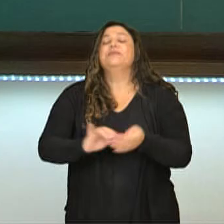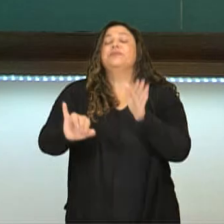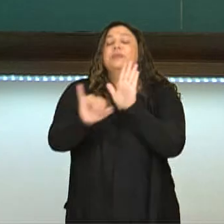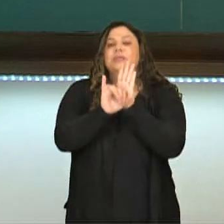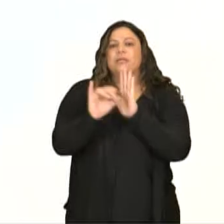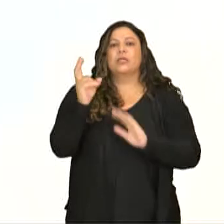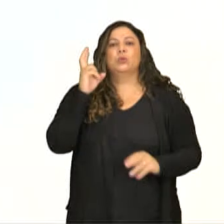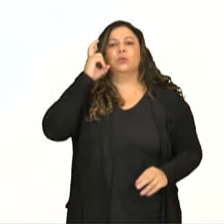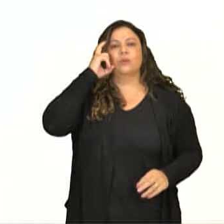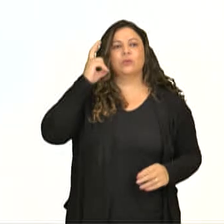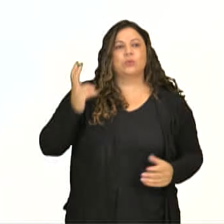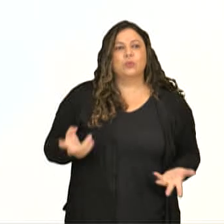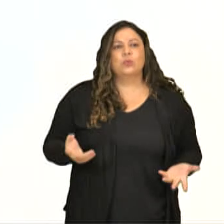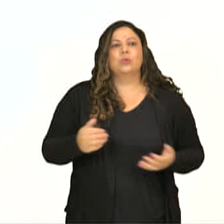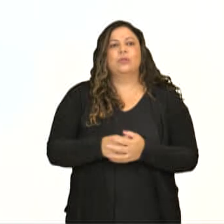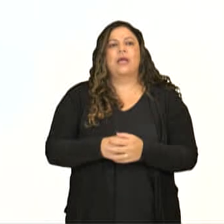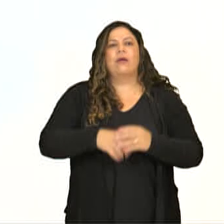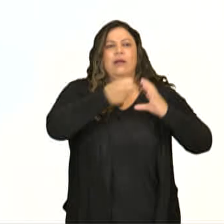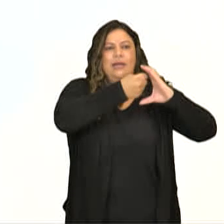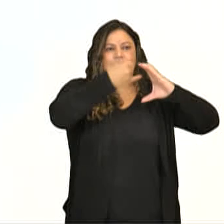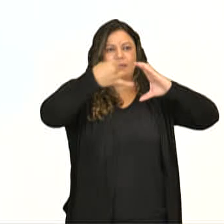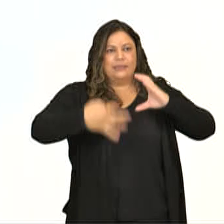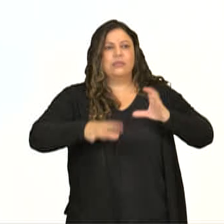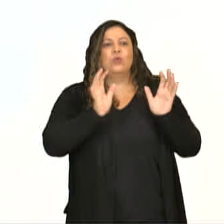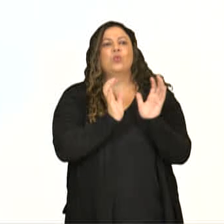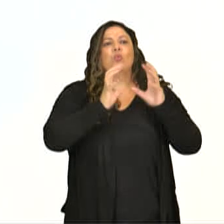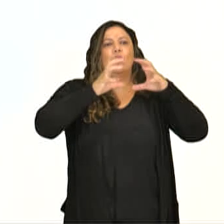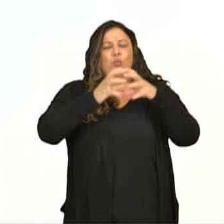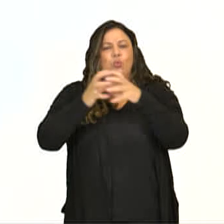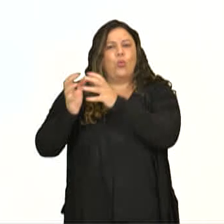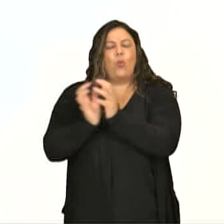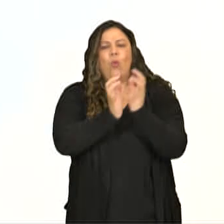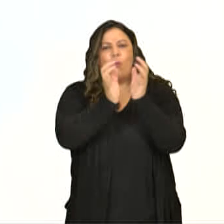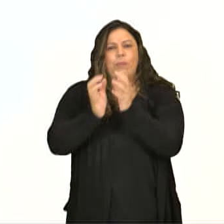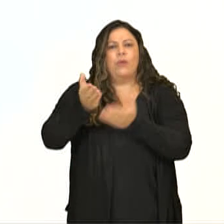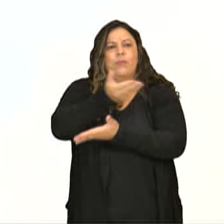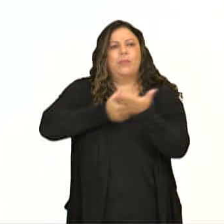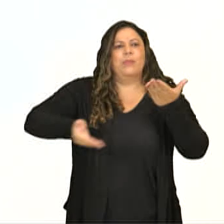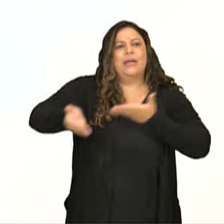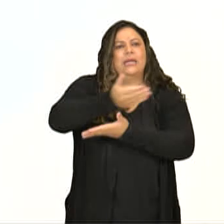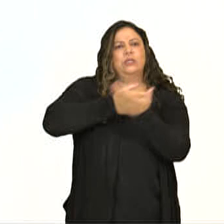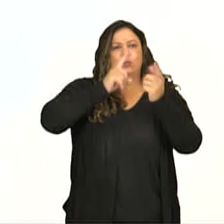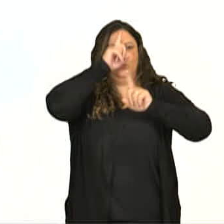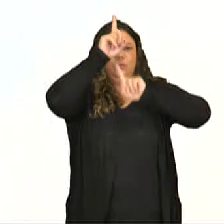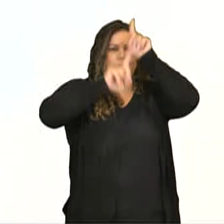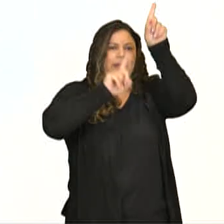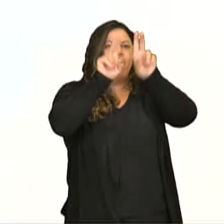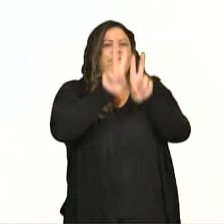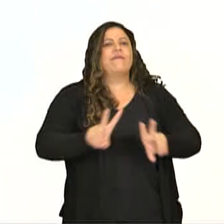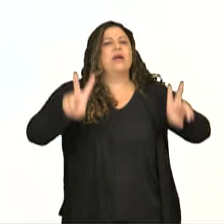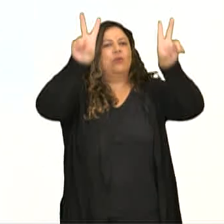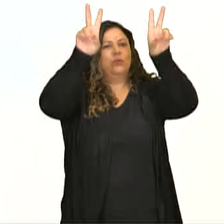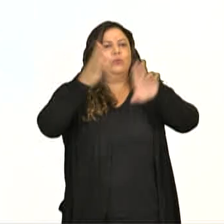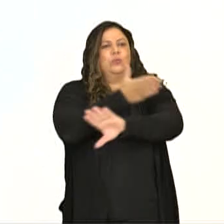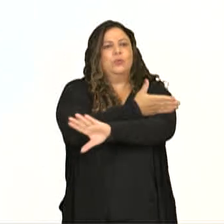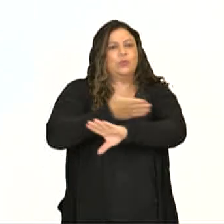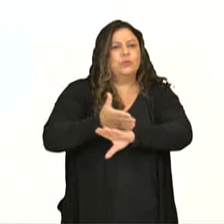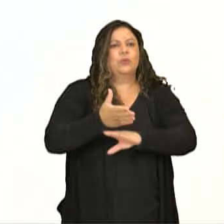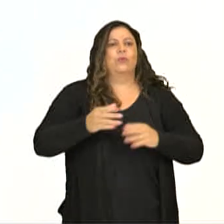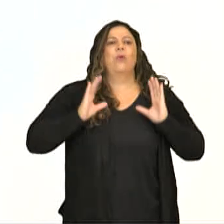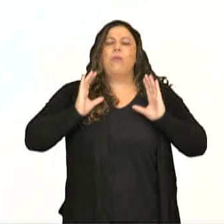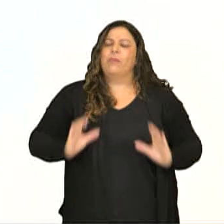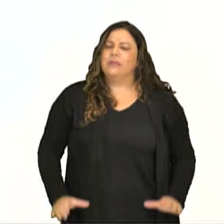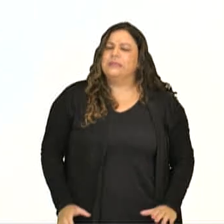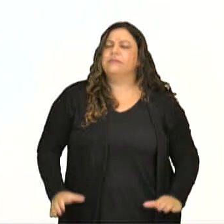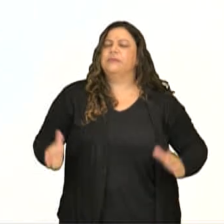Identidade cultural, então, é característica de um grupo social que partilha de um ideal, valores, costumes